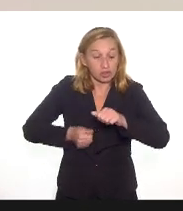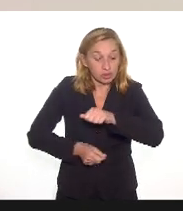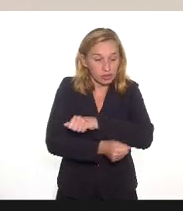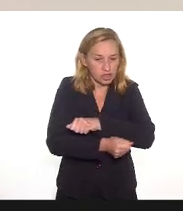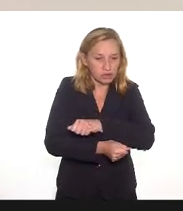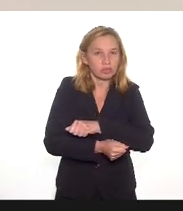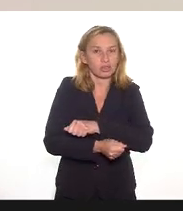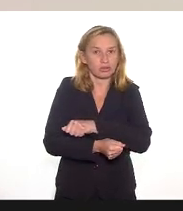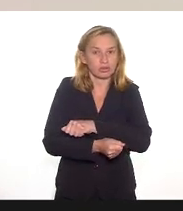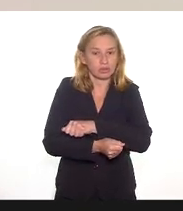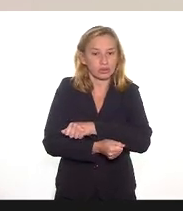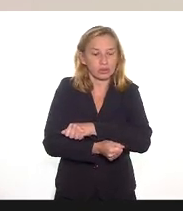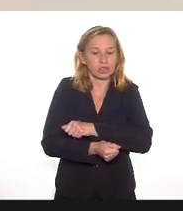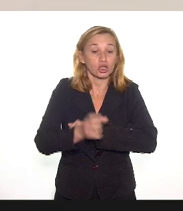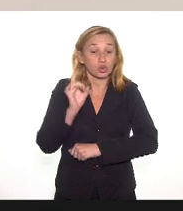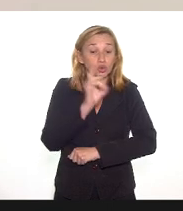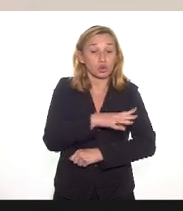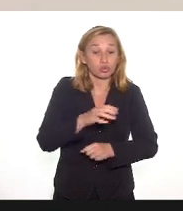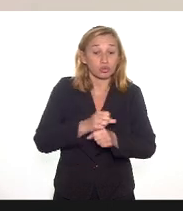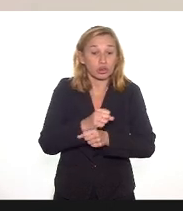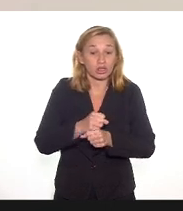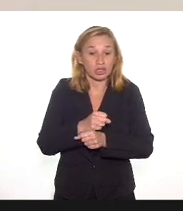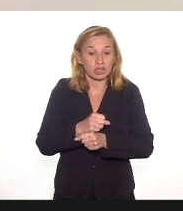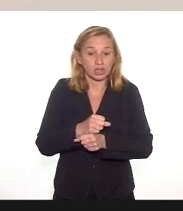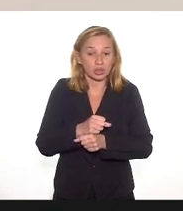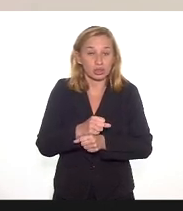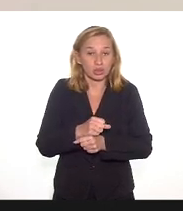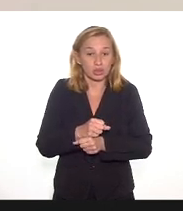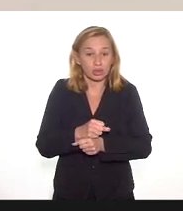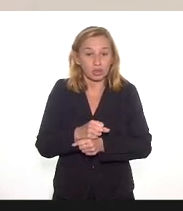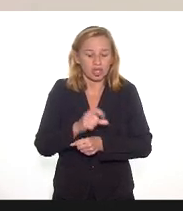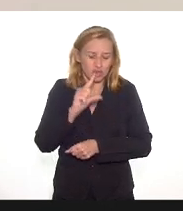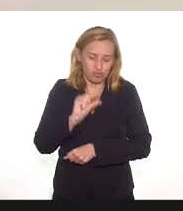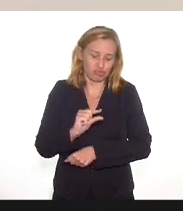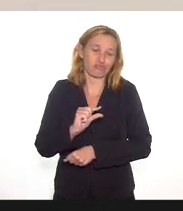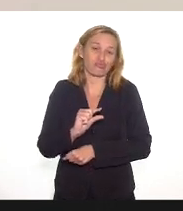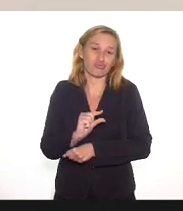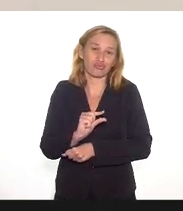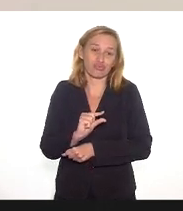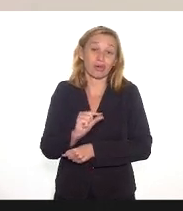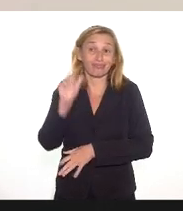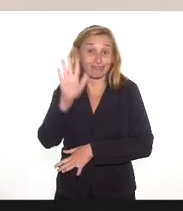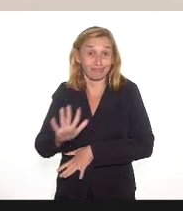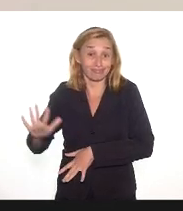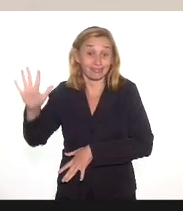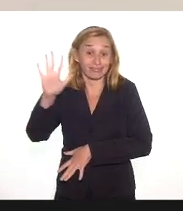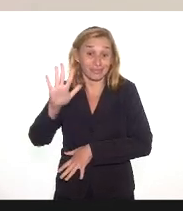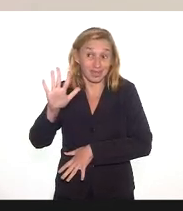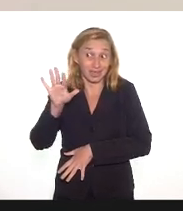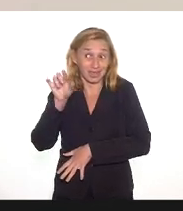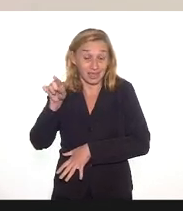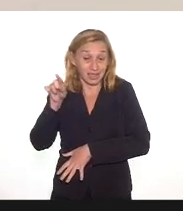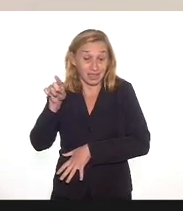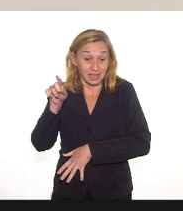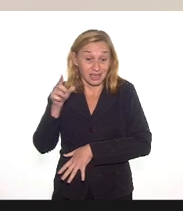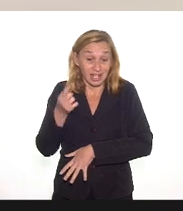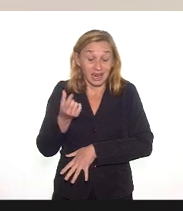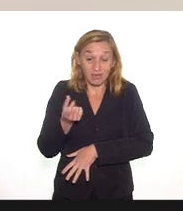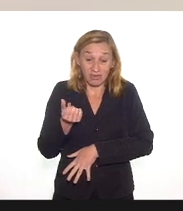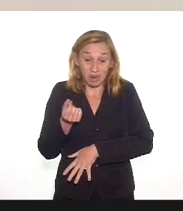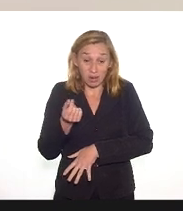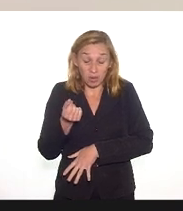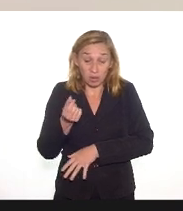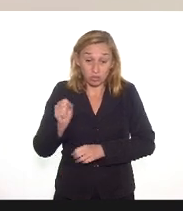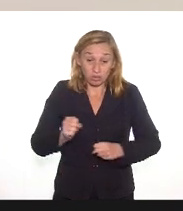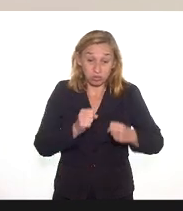nossa taxa de investimento nos últimos anos é bastante baixa. Aliás, a nacional, né, pegando, né, a taxa não só de um